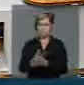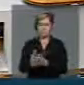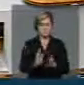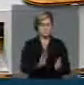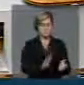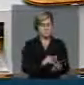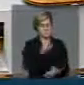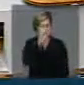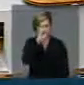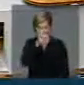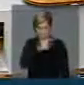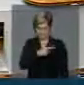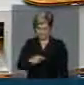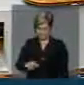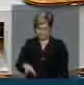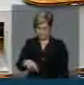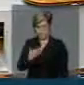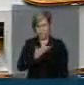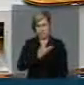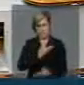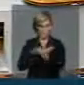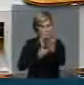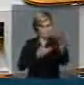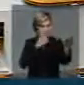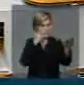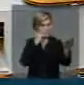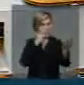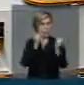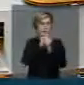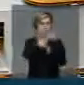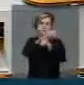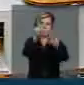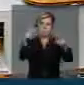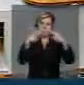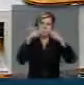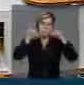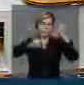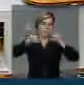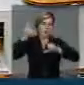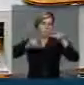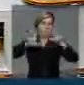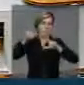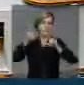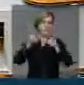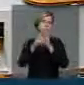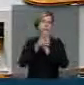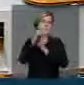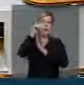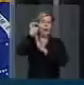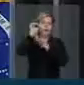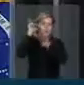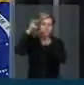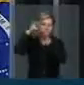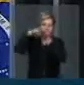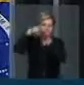Senhor presidente, colegas deputados, telespectadores da TV Câmara, senhor presidente, eu estive ontem pela